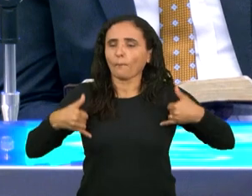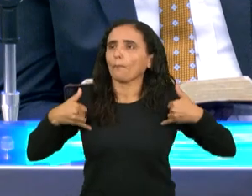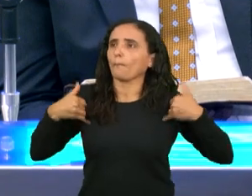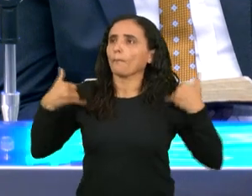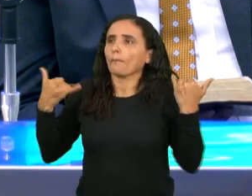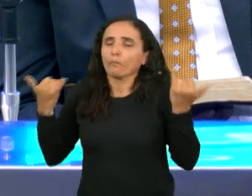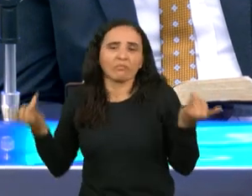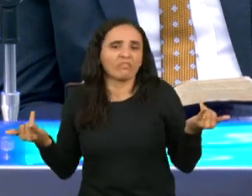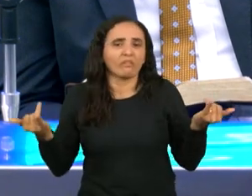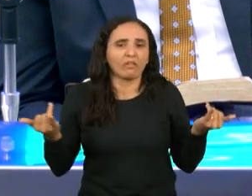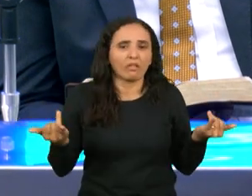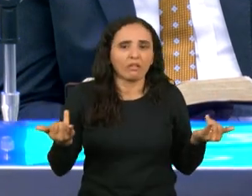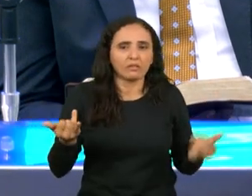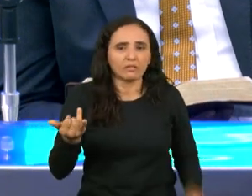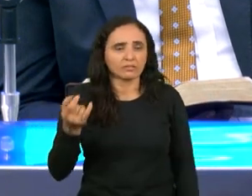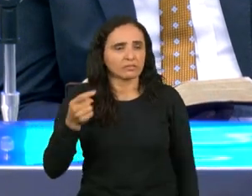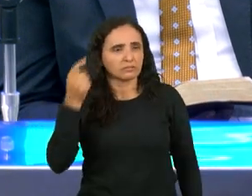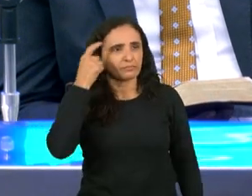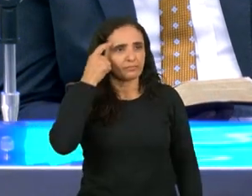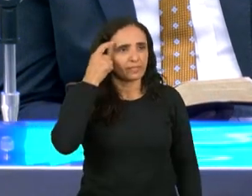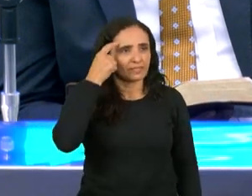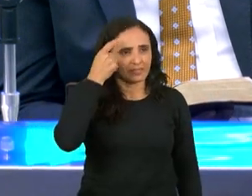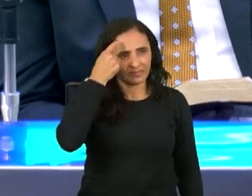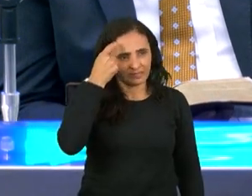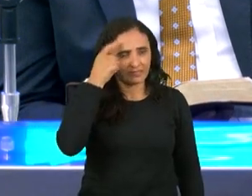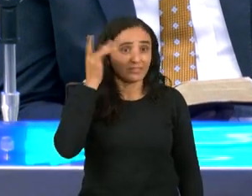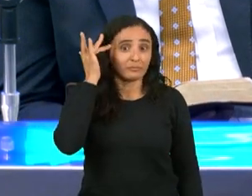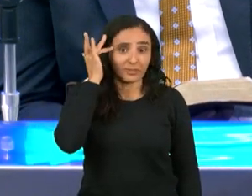na fama maneira de viver